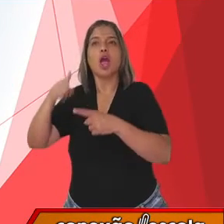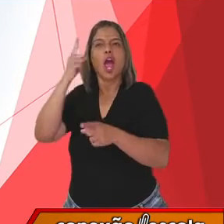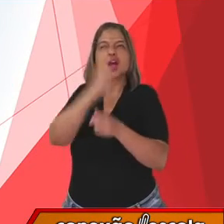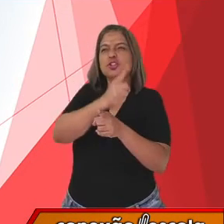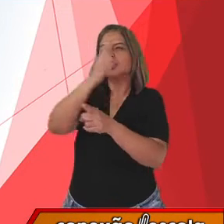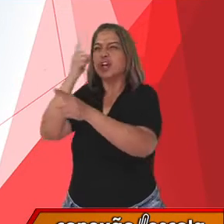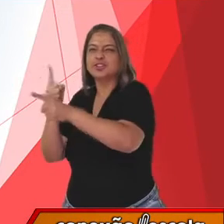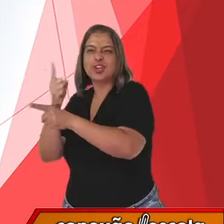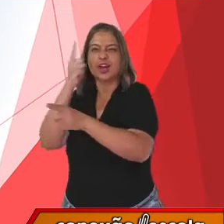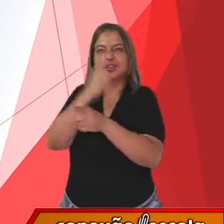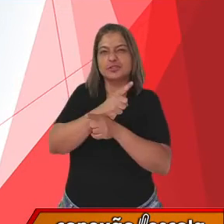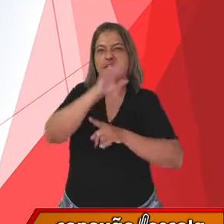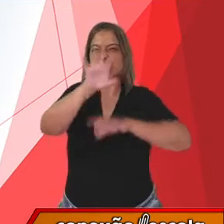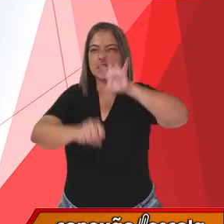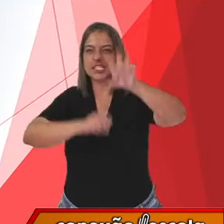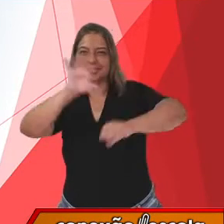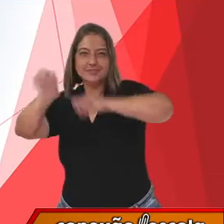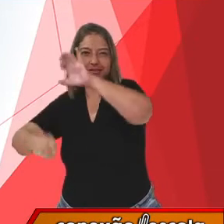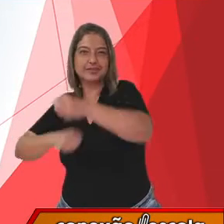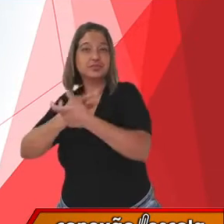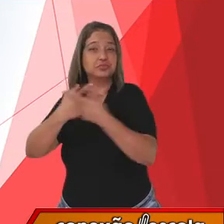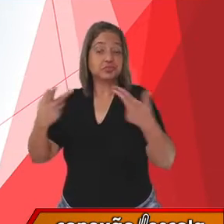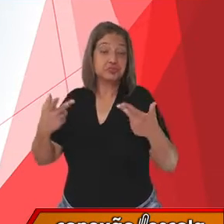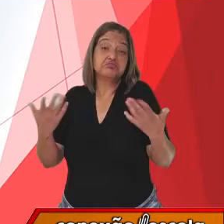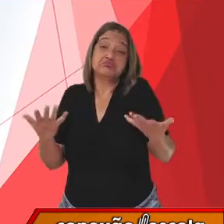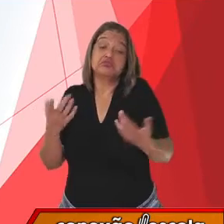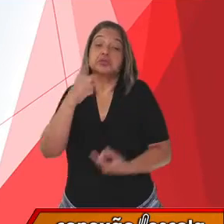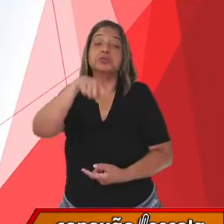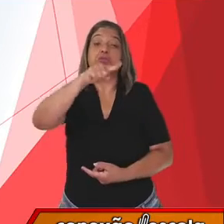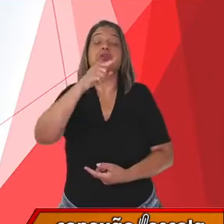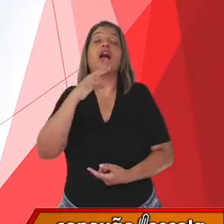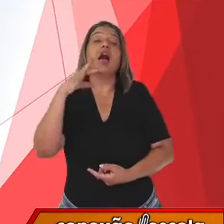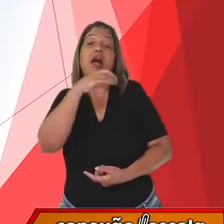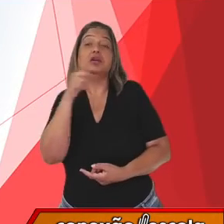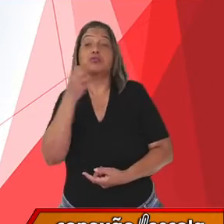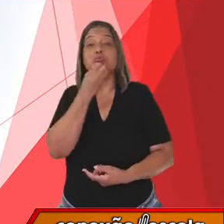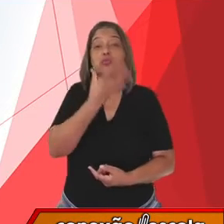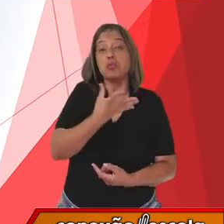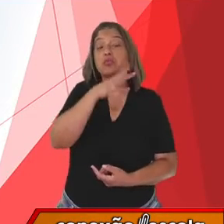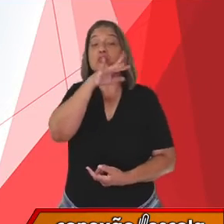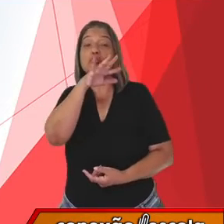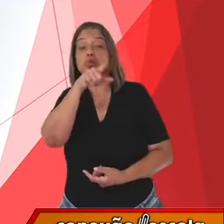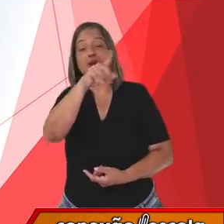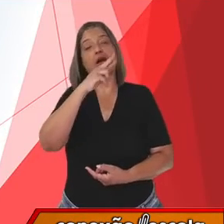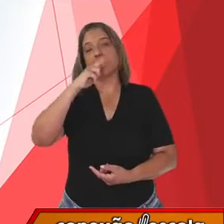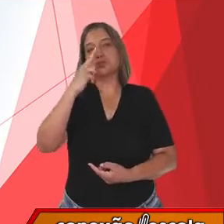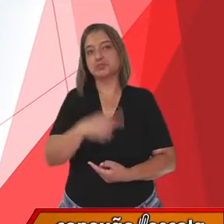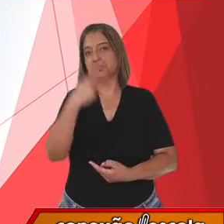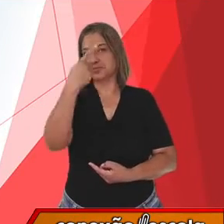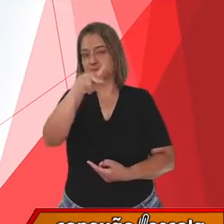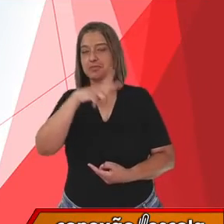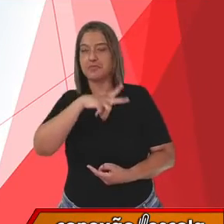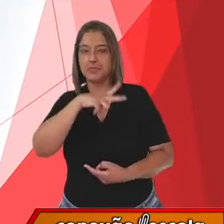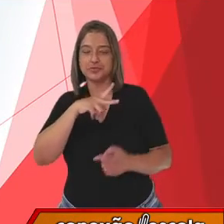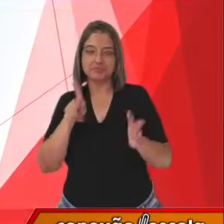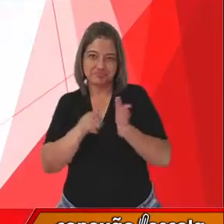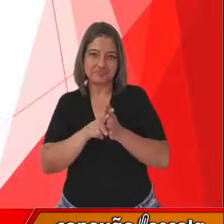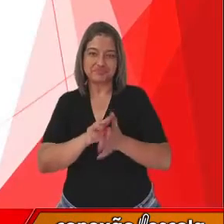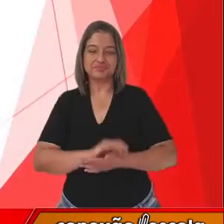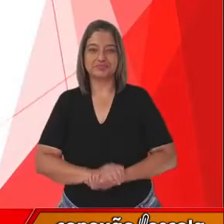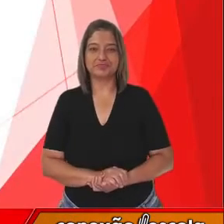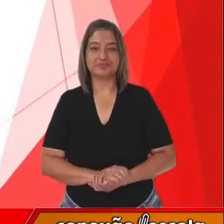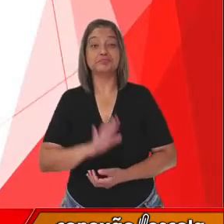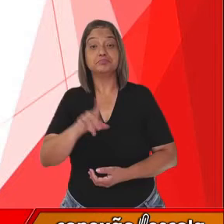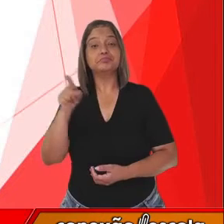descobertas. Heróis ou vilões? Essa resposta eu deixo com você. Essa estátua fica na